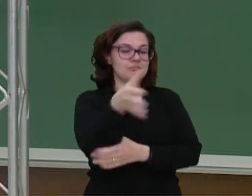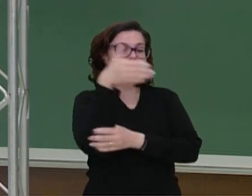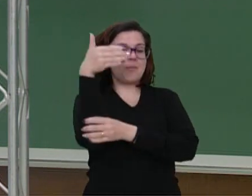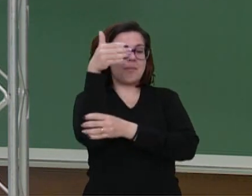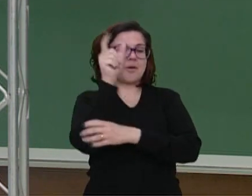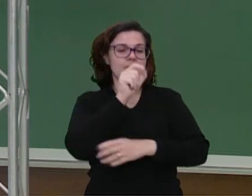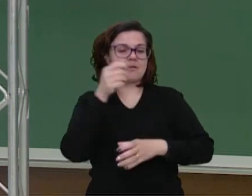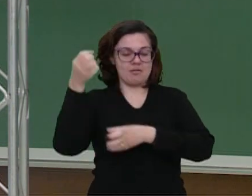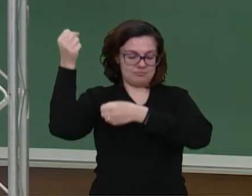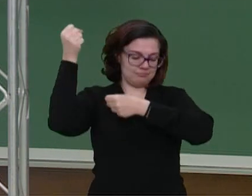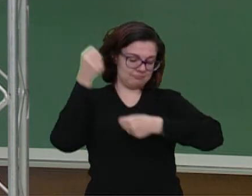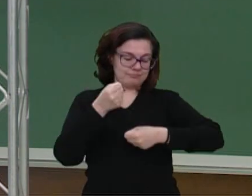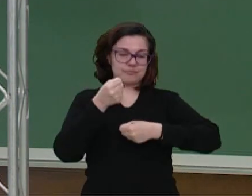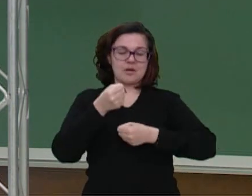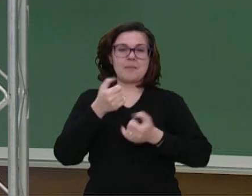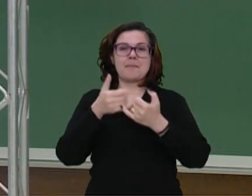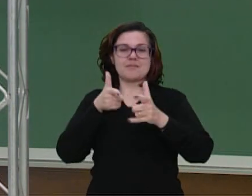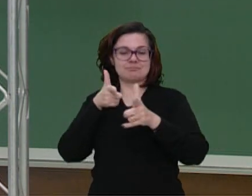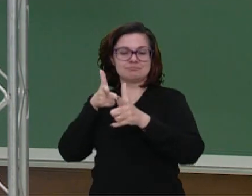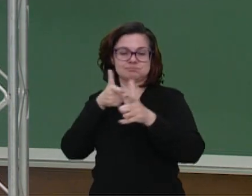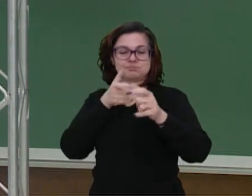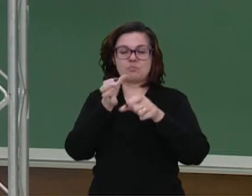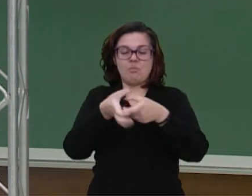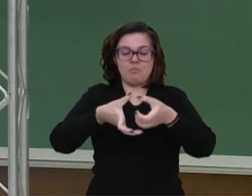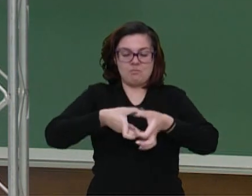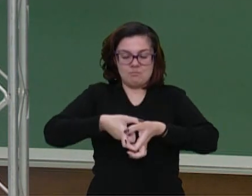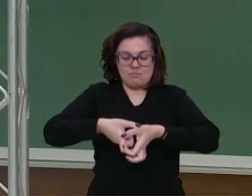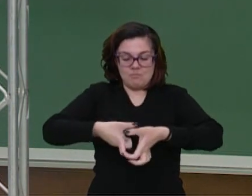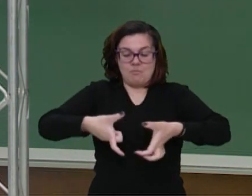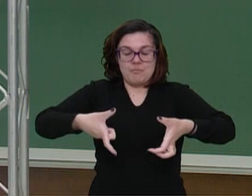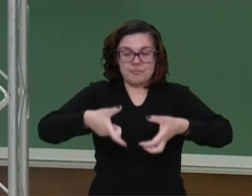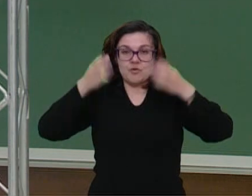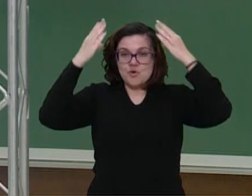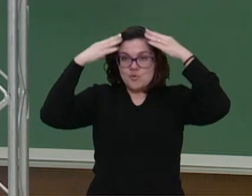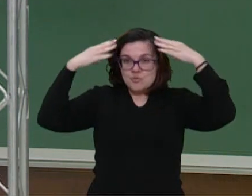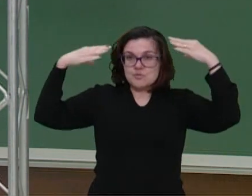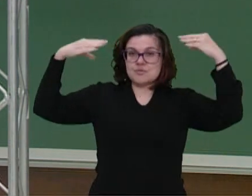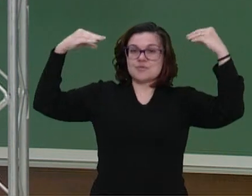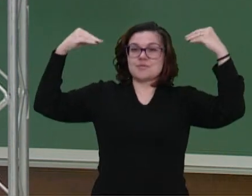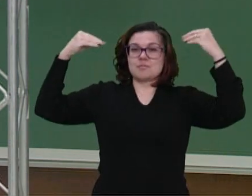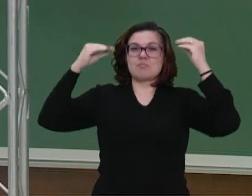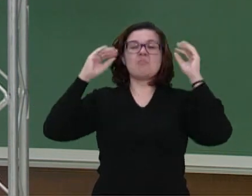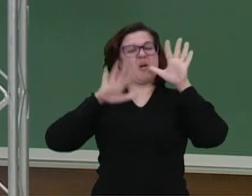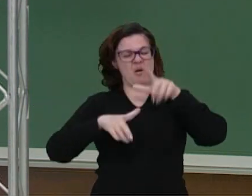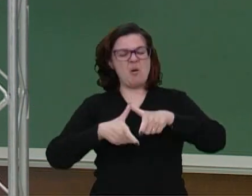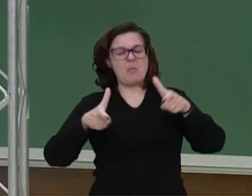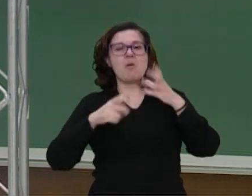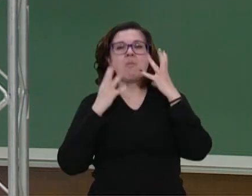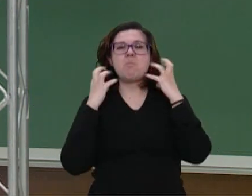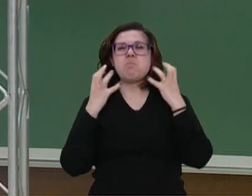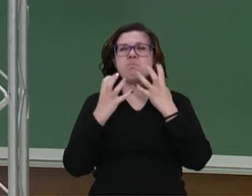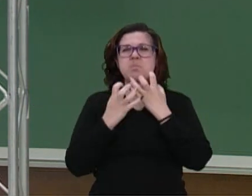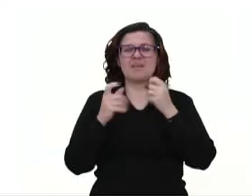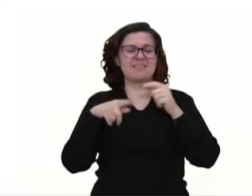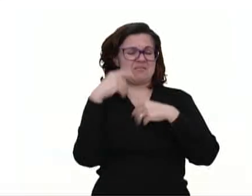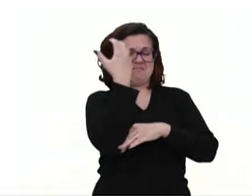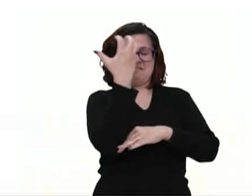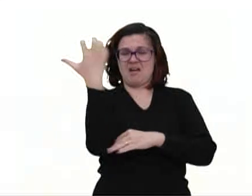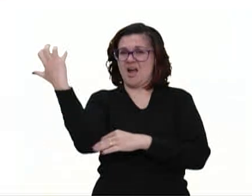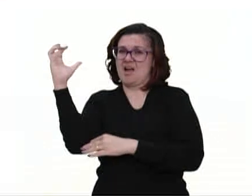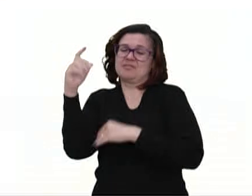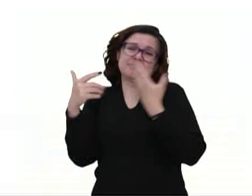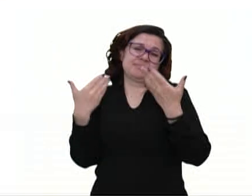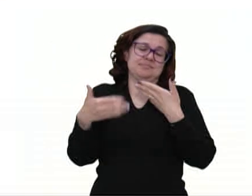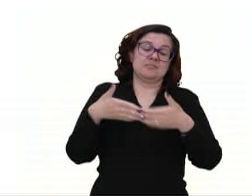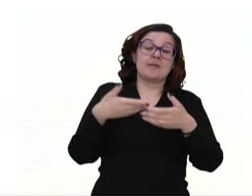ou um bacamarte, né, essa espingardona com a boca mais larga, o chapéu, em geral barbados, eles andavam pelo mato, também